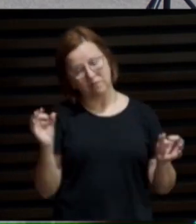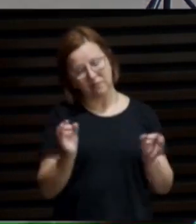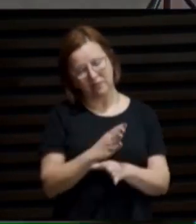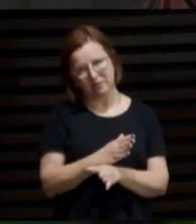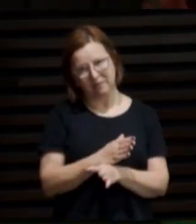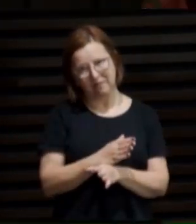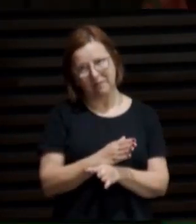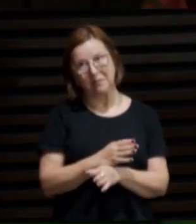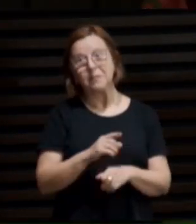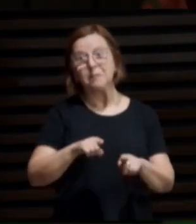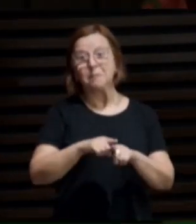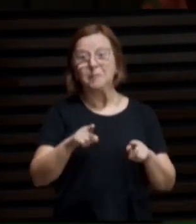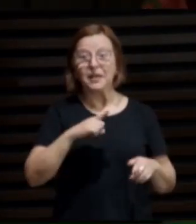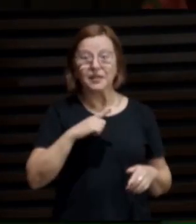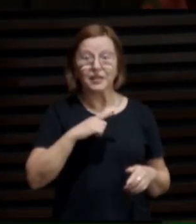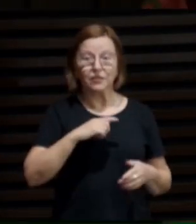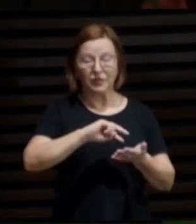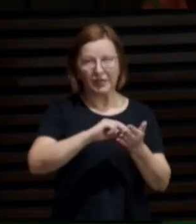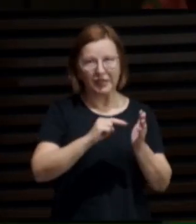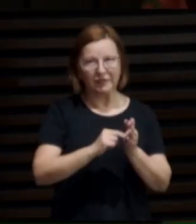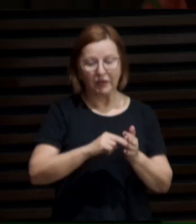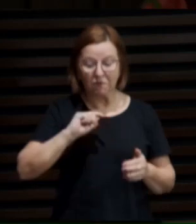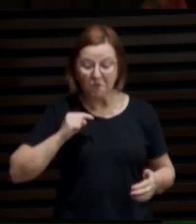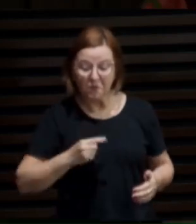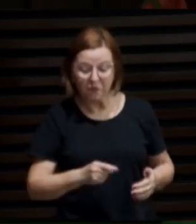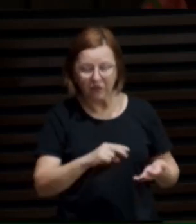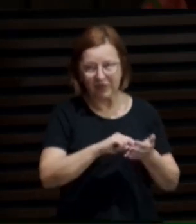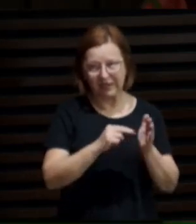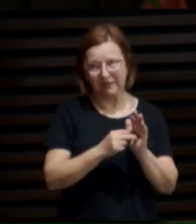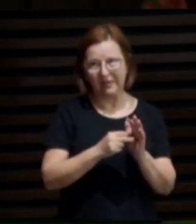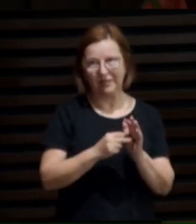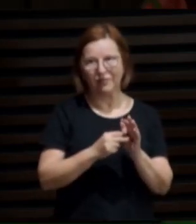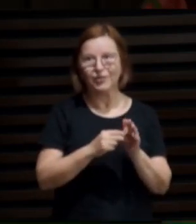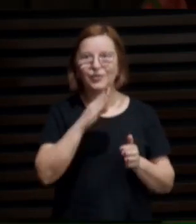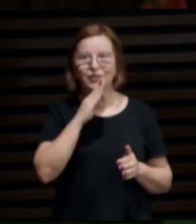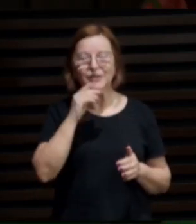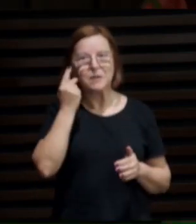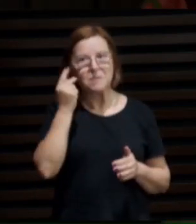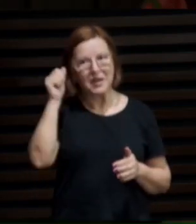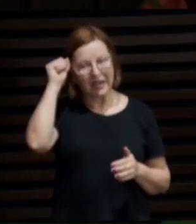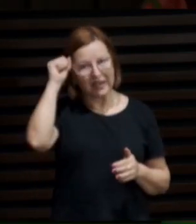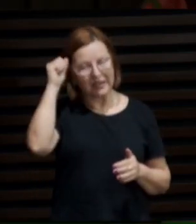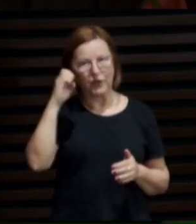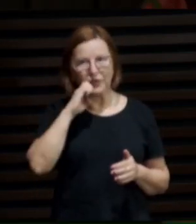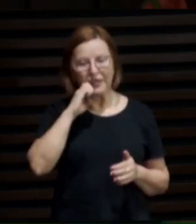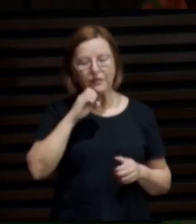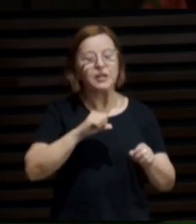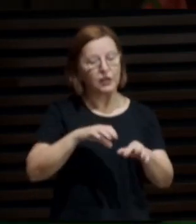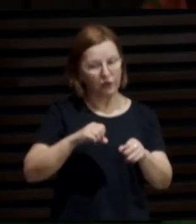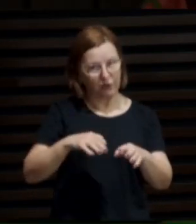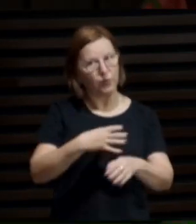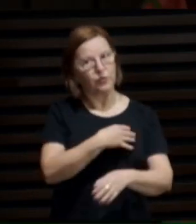isso teve um profundo significado e de conhecimento para Adão e Eva. E eles transmitiram para os seus filhos isso. Por